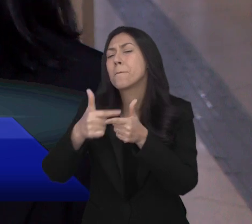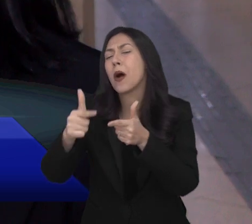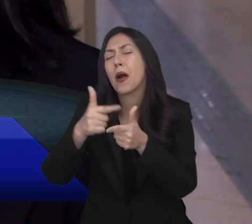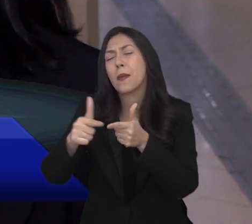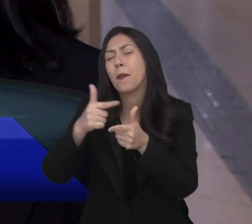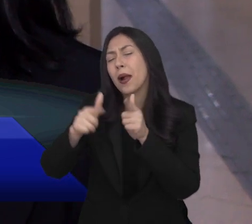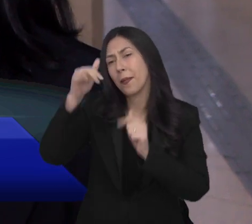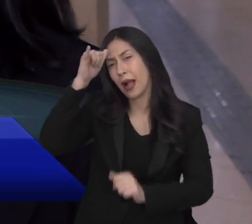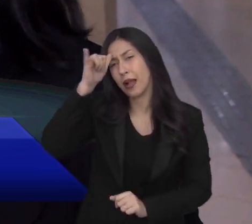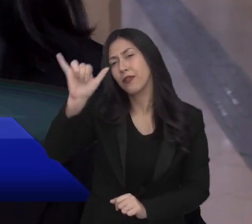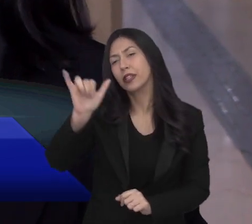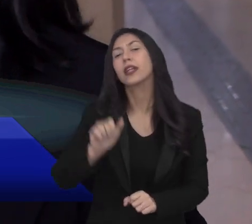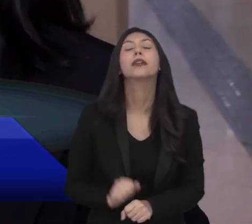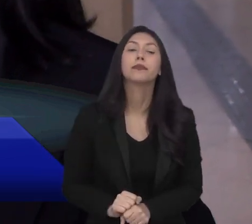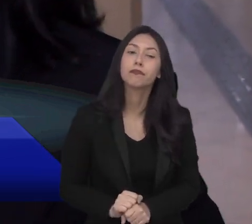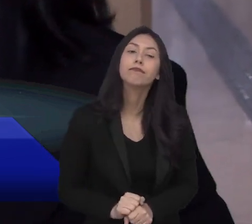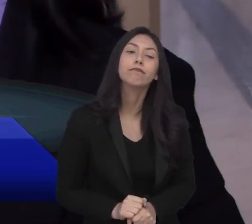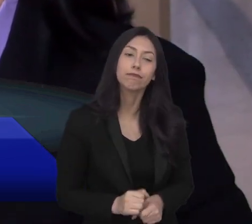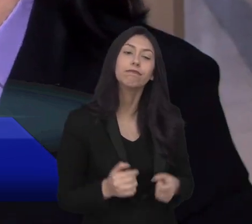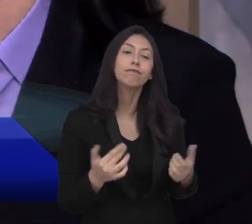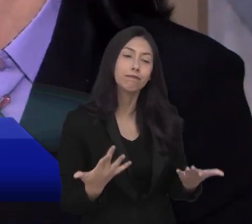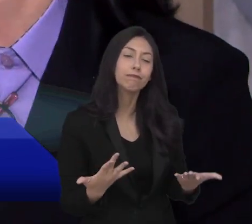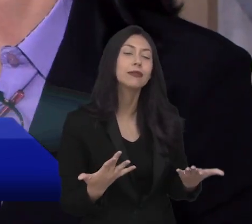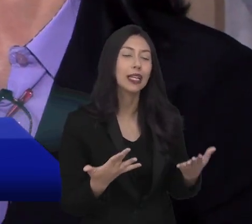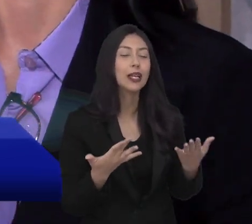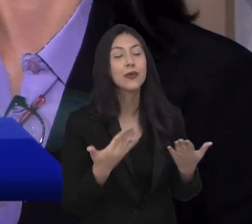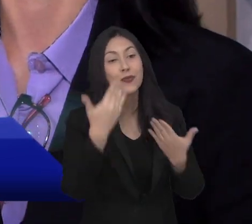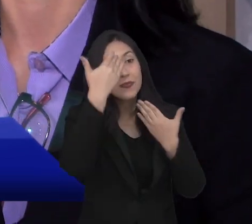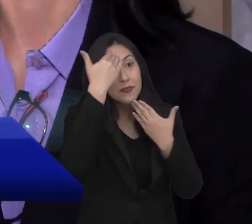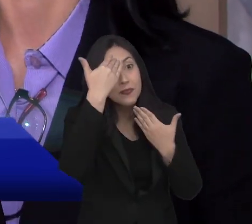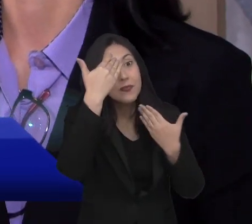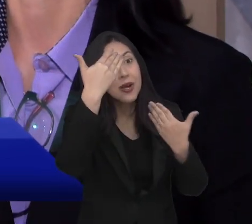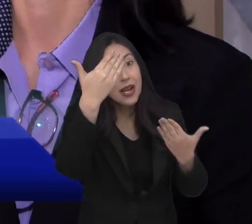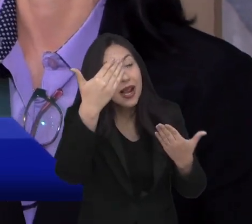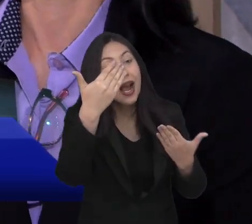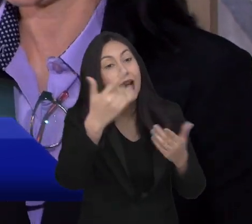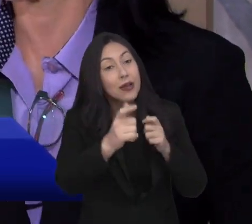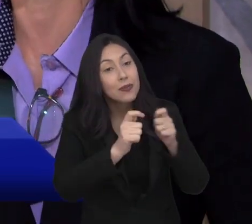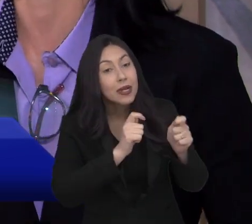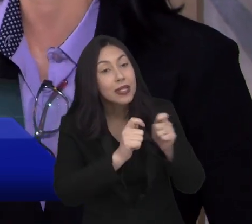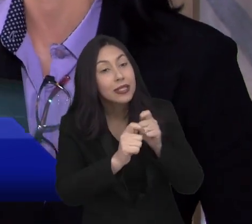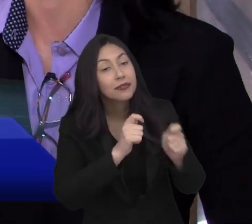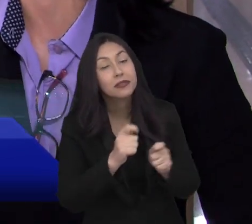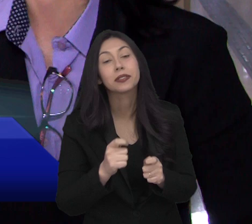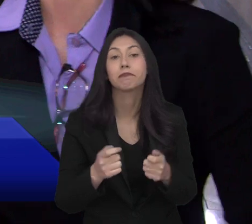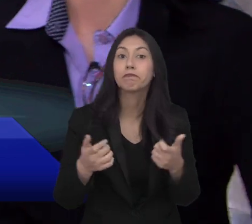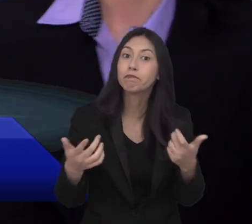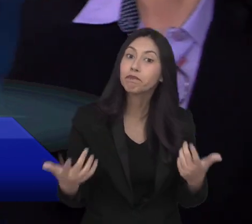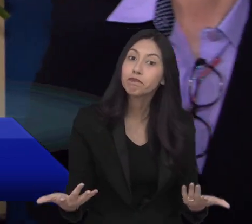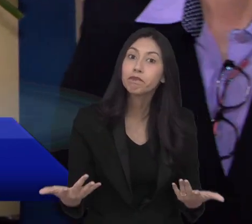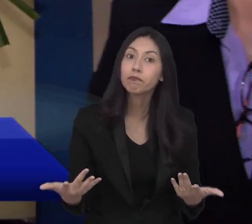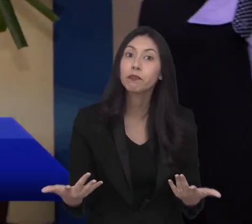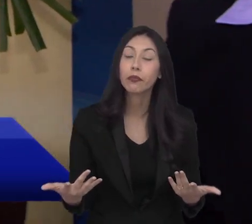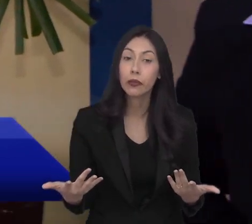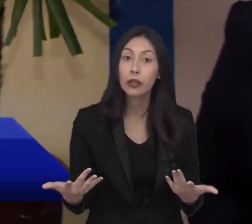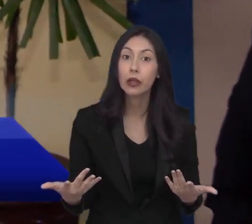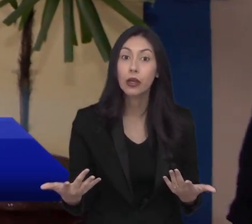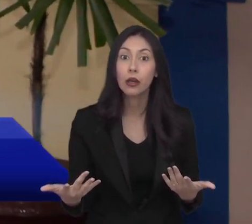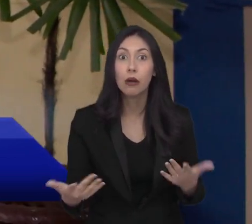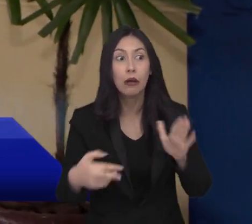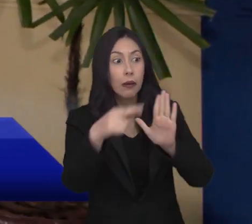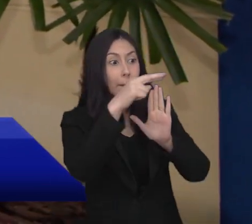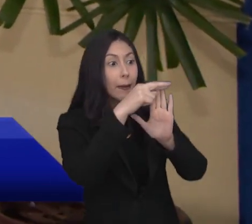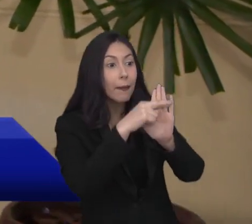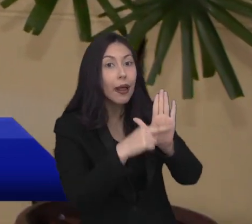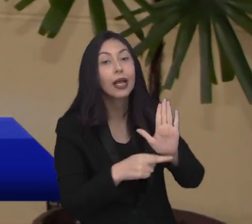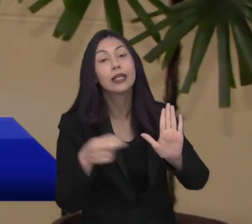quebrar o que está no regramento. De forma equivocada, né, Irati? Muito obrigado pela entrevista. Então é isso, gente. Olha